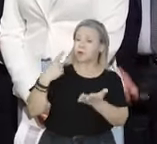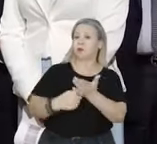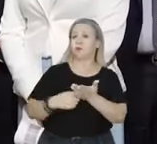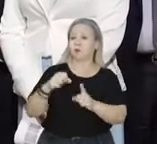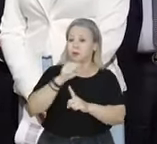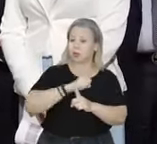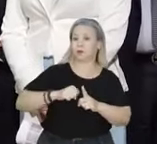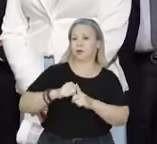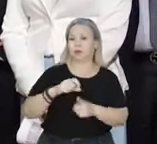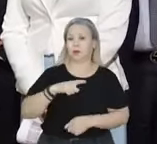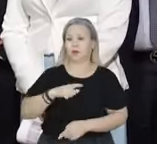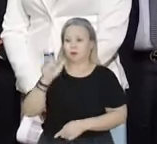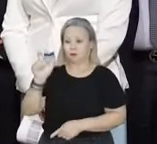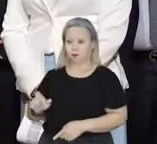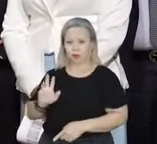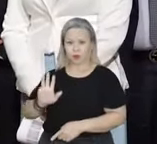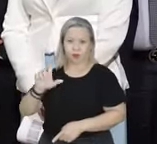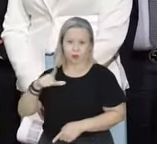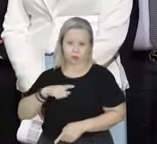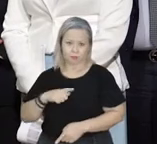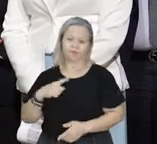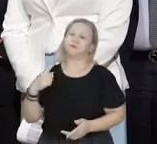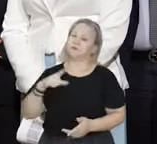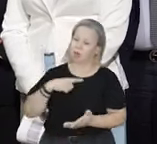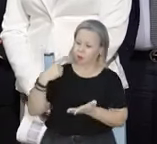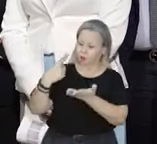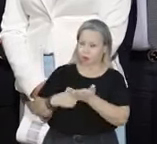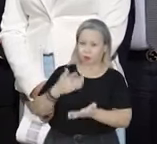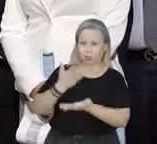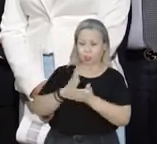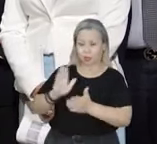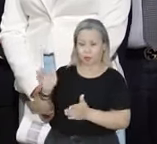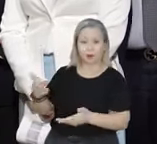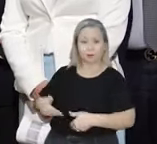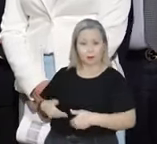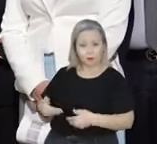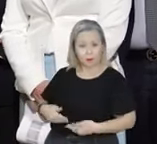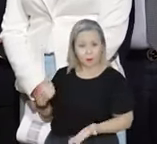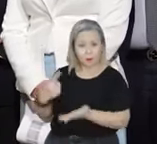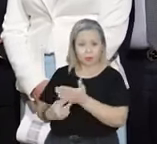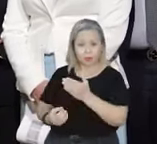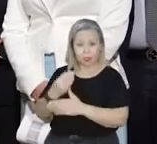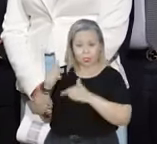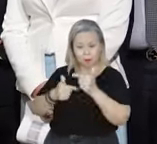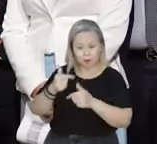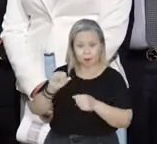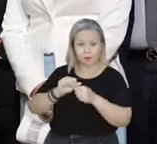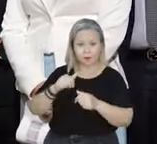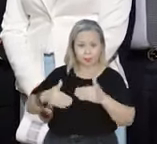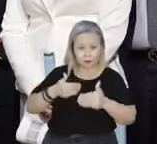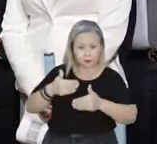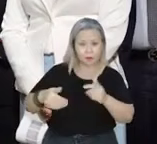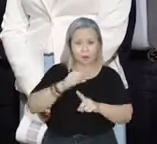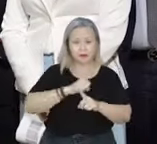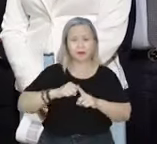inteira, que ele tinha um compromisso de acabar com a fome, tinha um compromisso de gerar emprego, tinha um compromisso de fazer desenvolvimento social. Então,